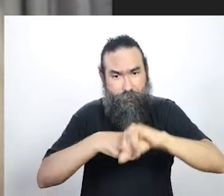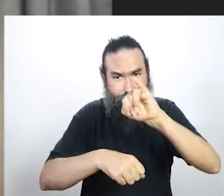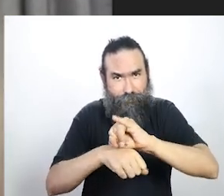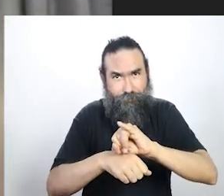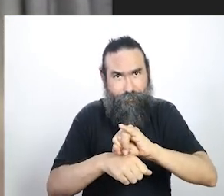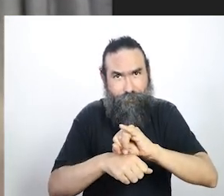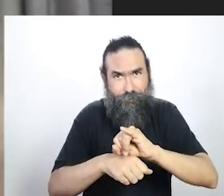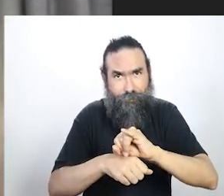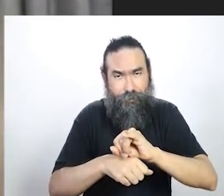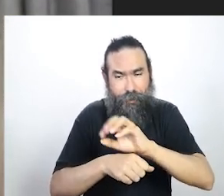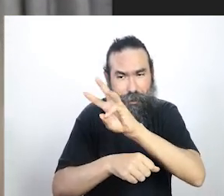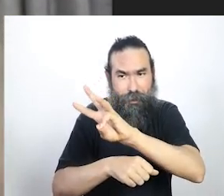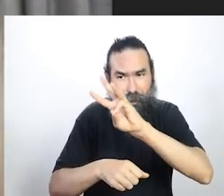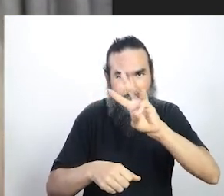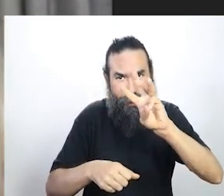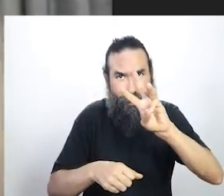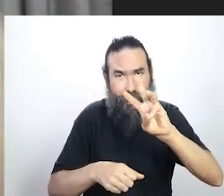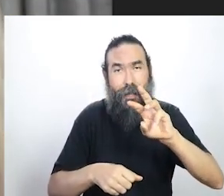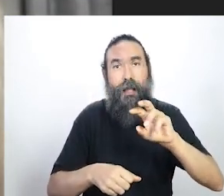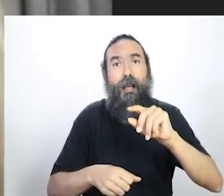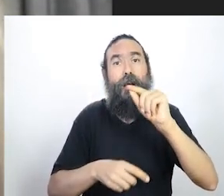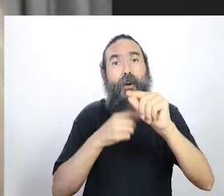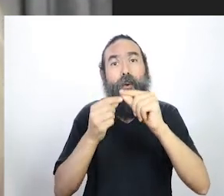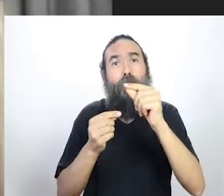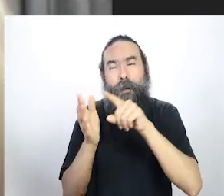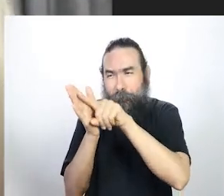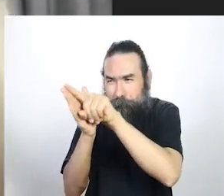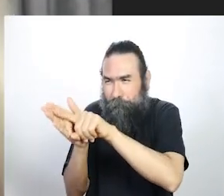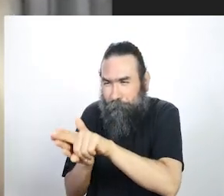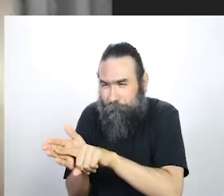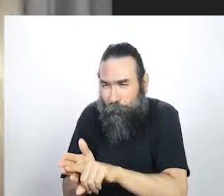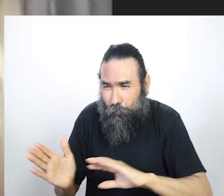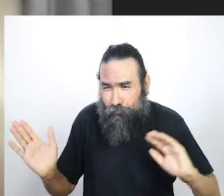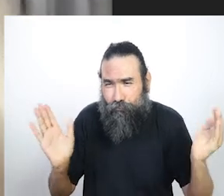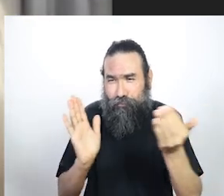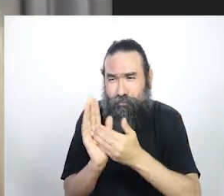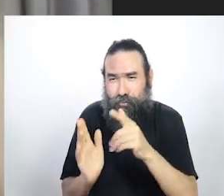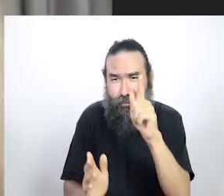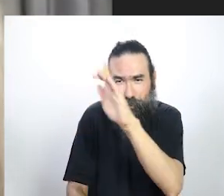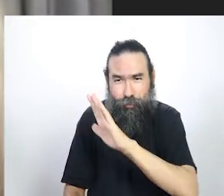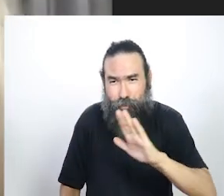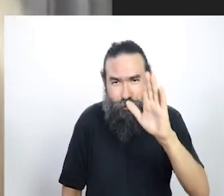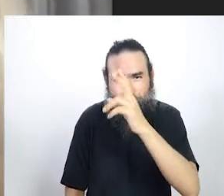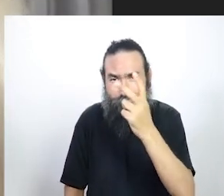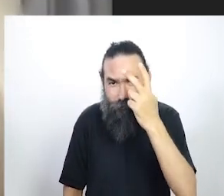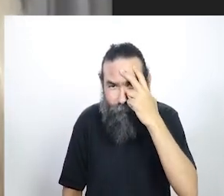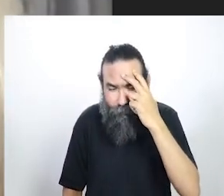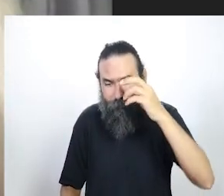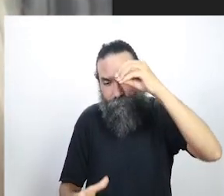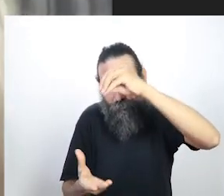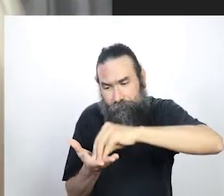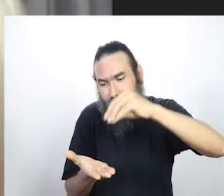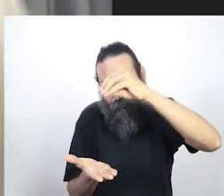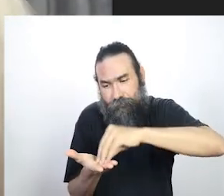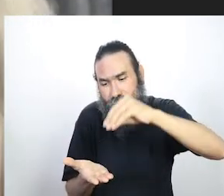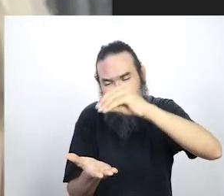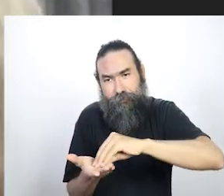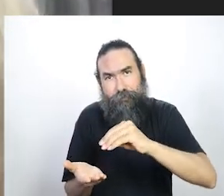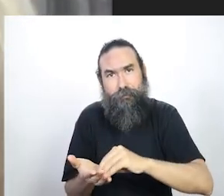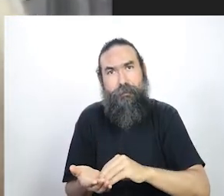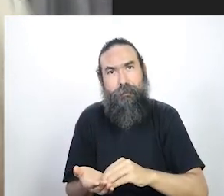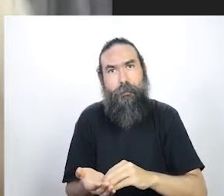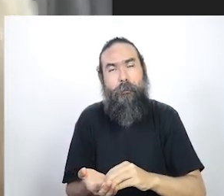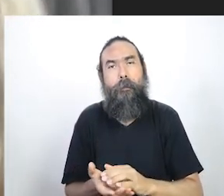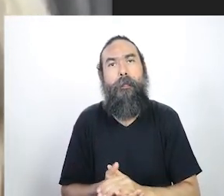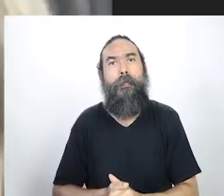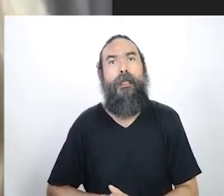região de Goiás, né? Mapeando, trabalhando, porque a universidade ela também trabalha com essa questão de